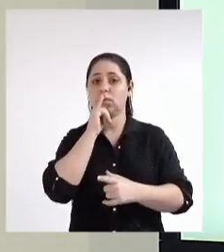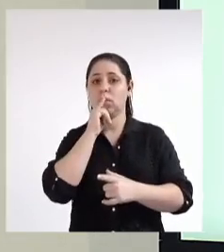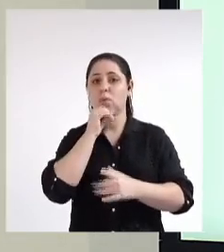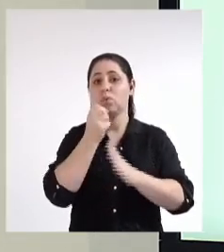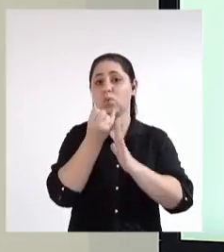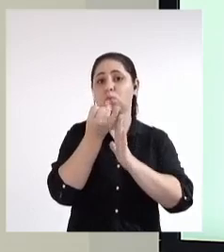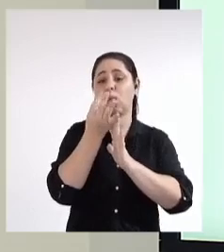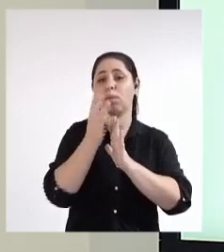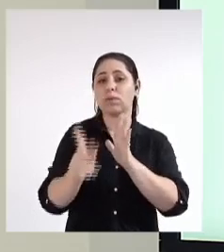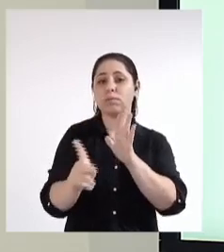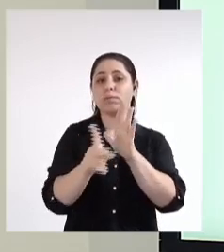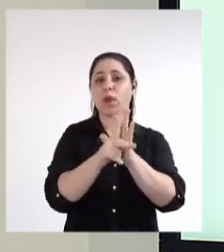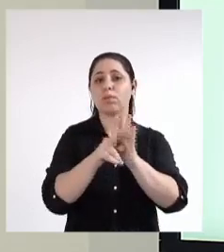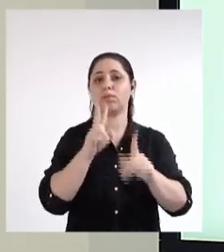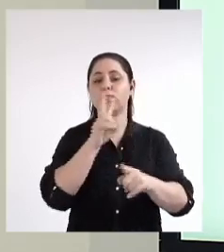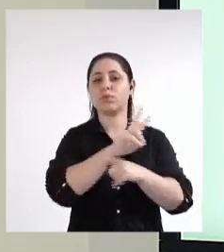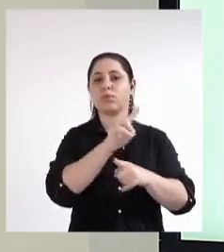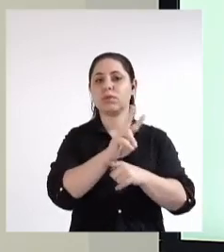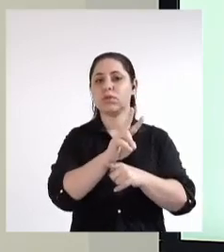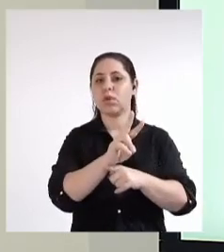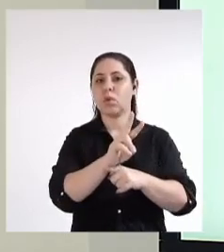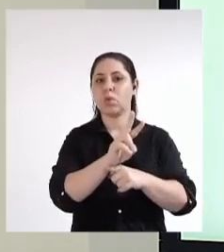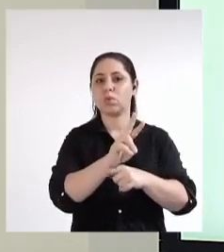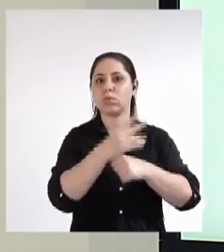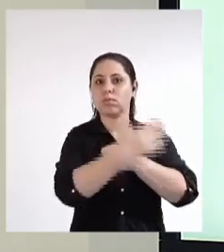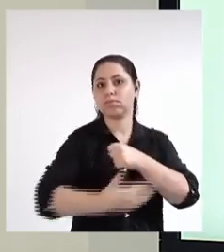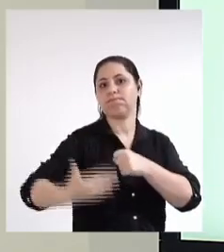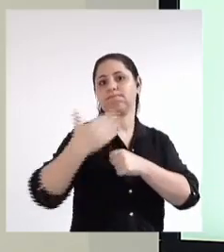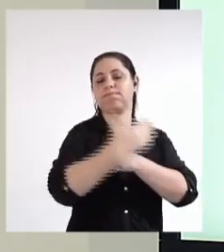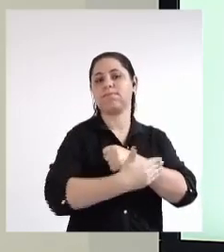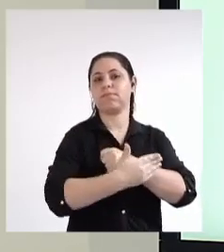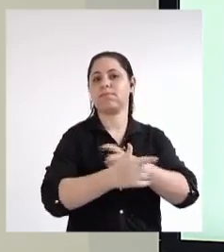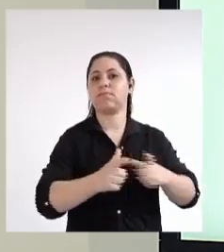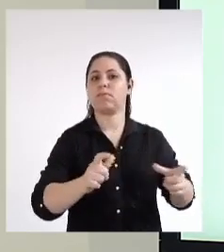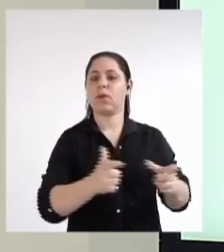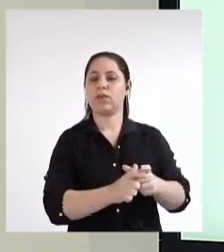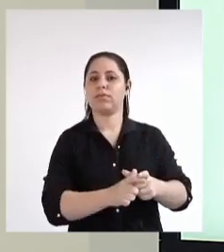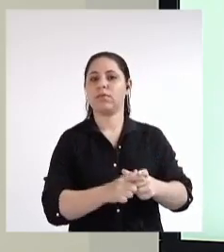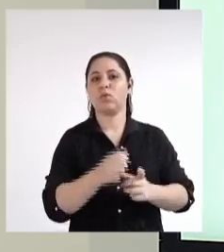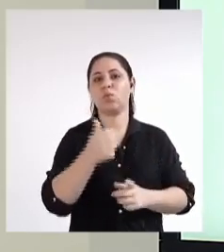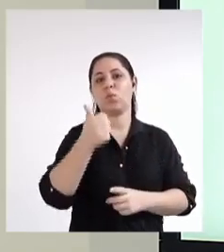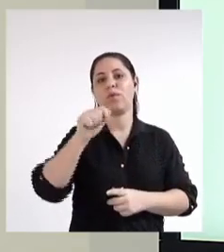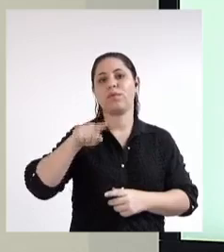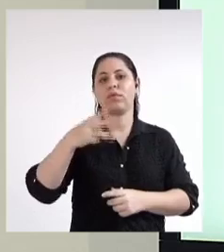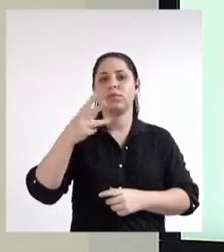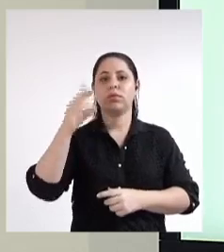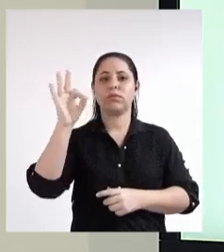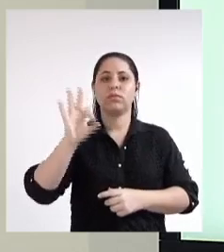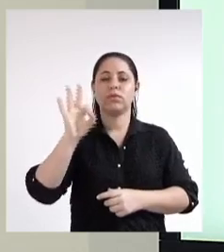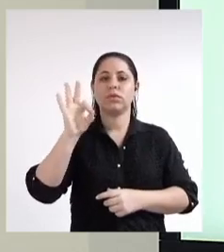para as unidades de proteção integral que dá aquela pressão maior ainda nós temos um por cento 1,3 por cento apenas protegido